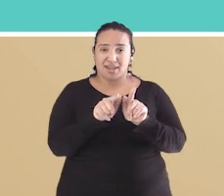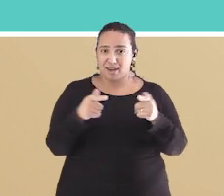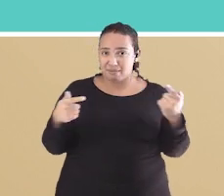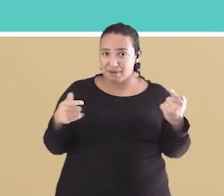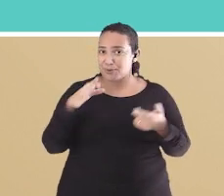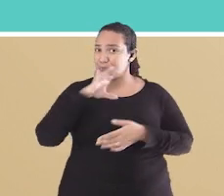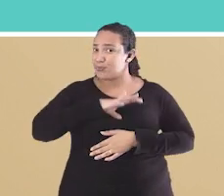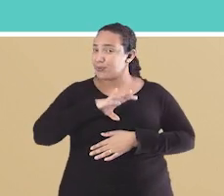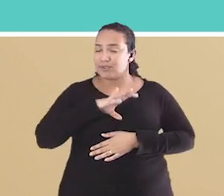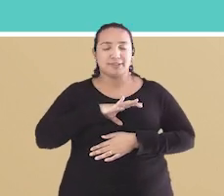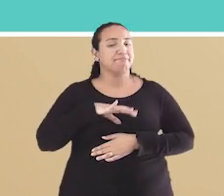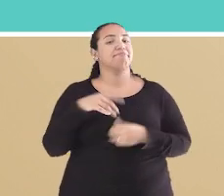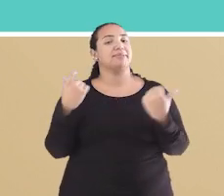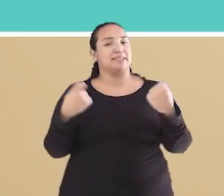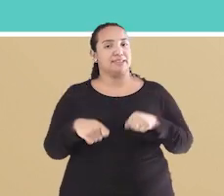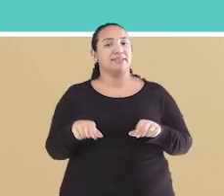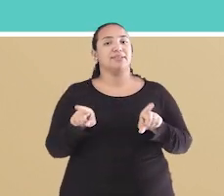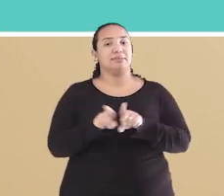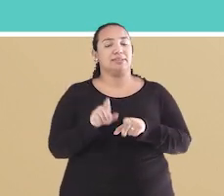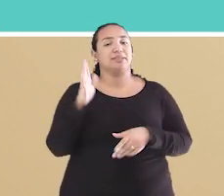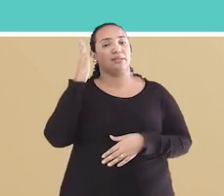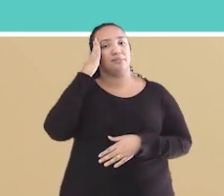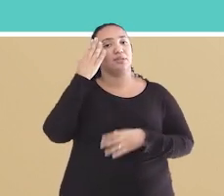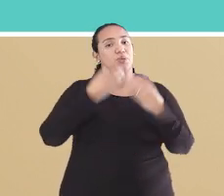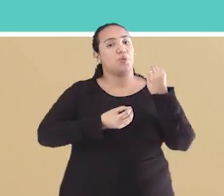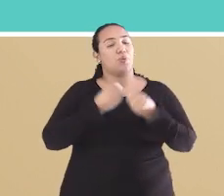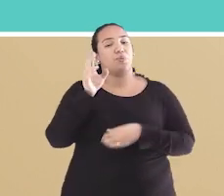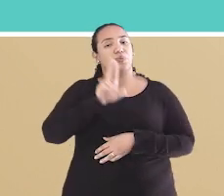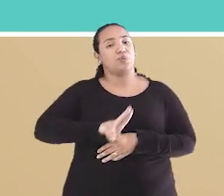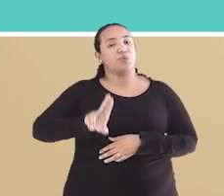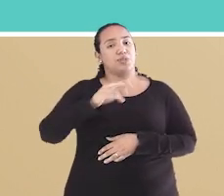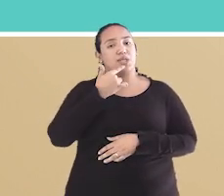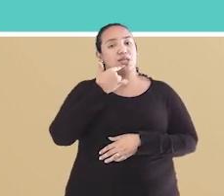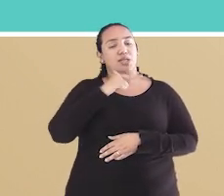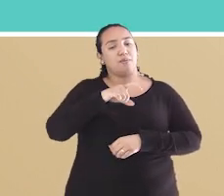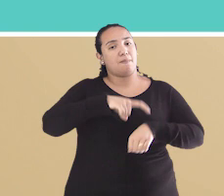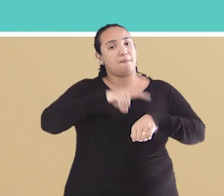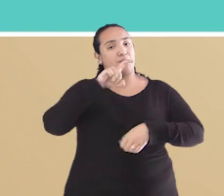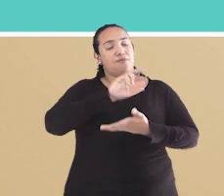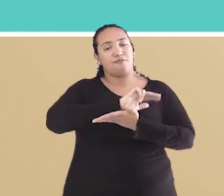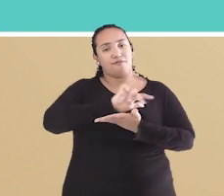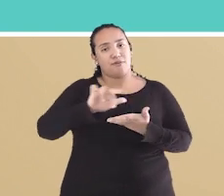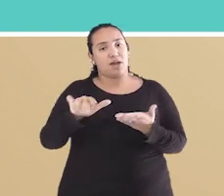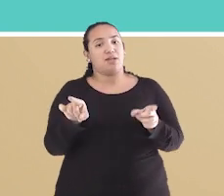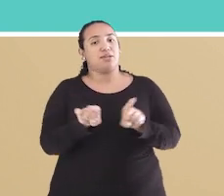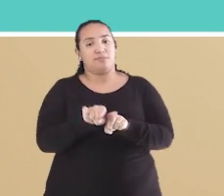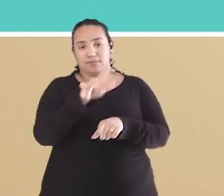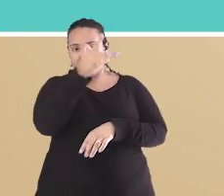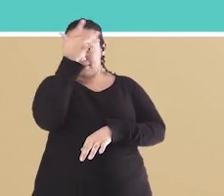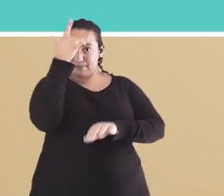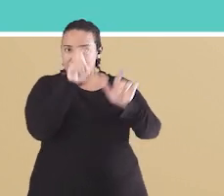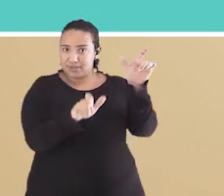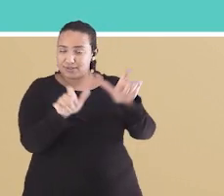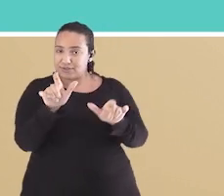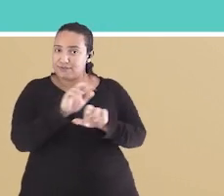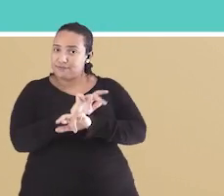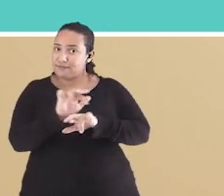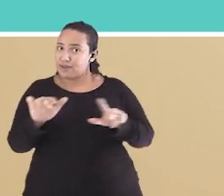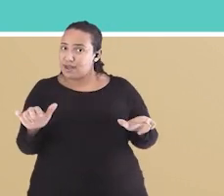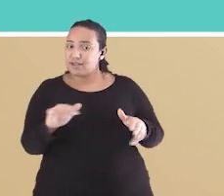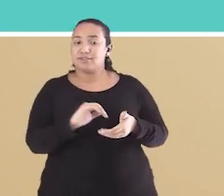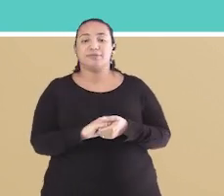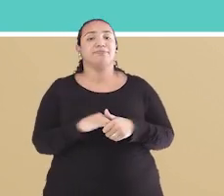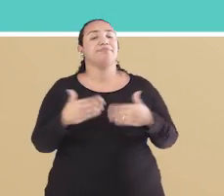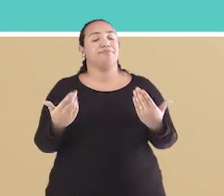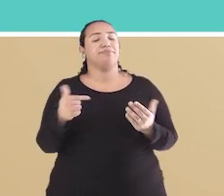gramaticais, é muito importante que vocês saibam utilizar a língua em diversas situações, com diferentes pessoas.